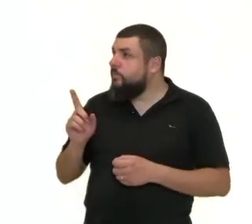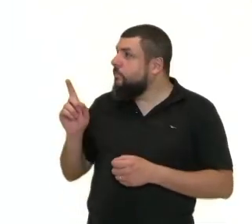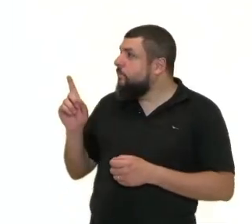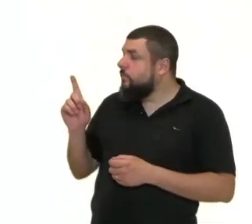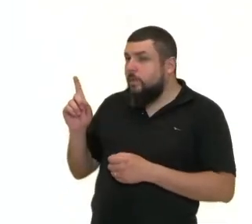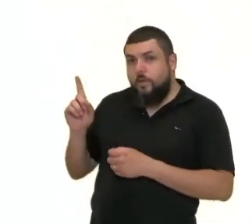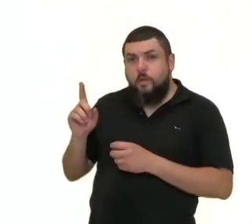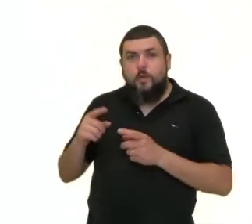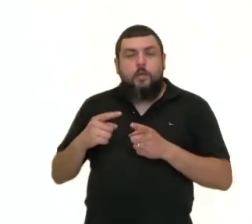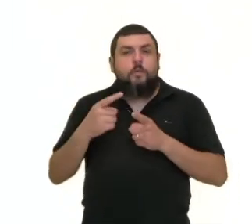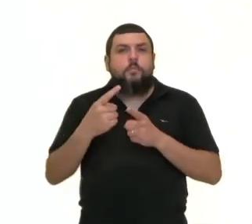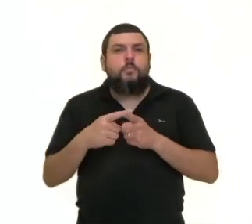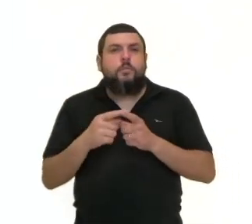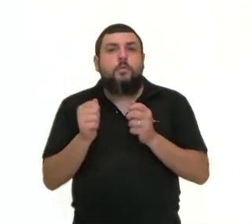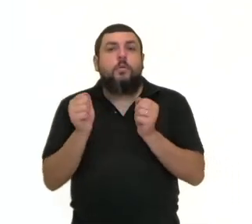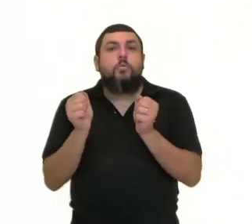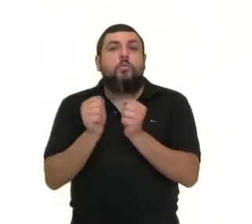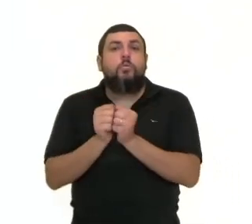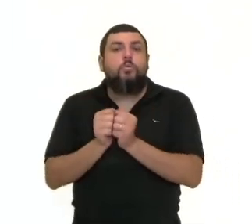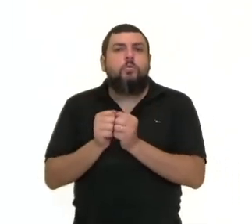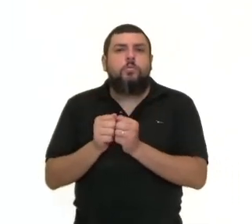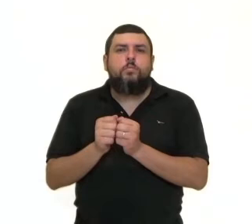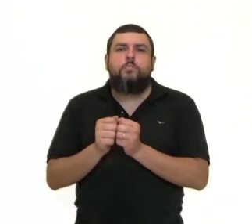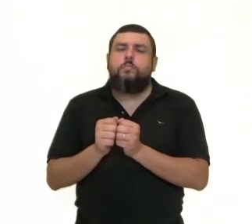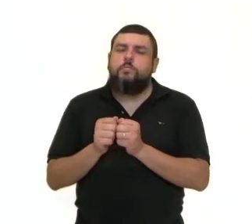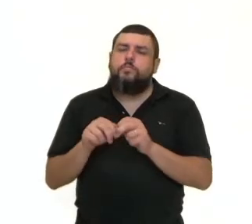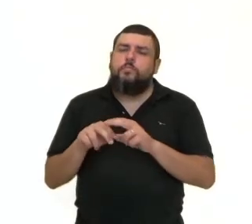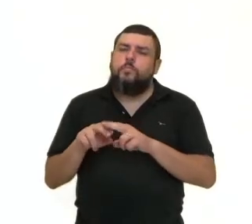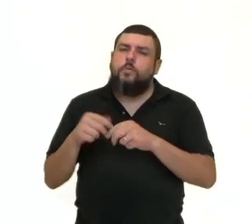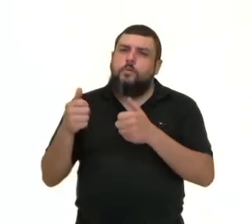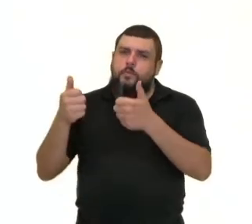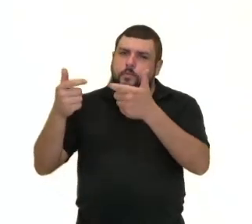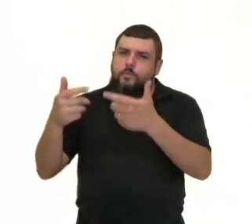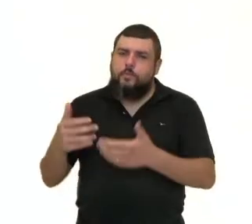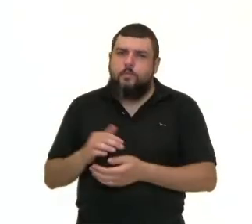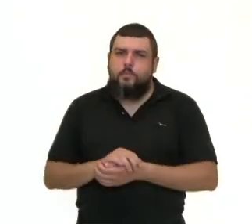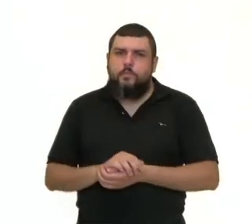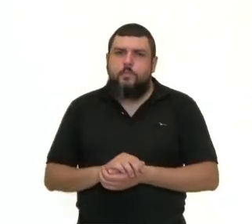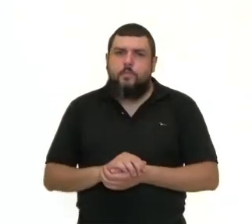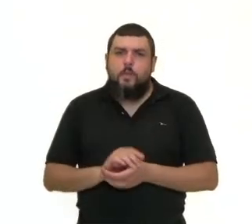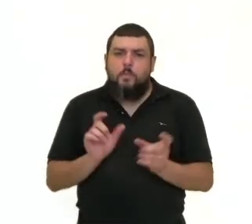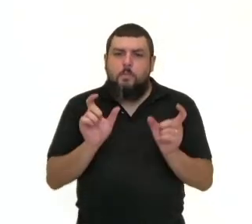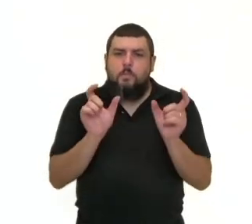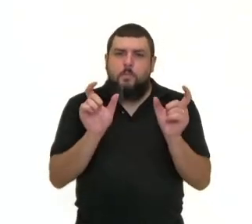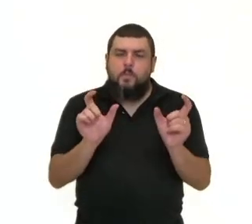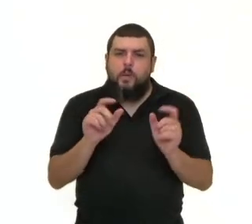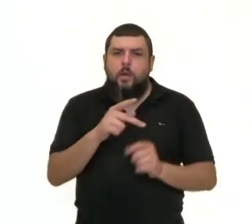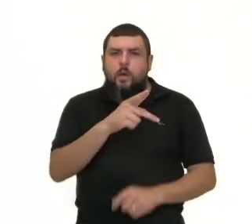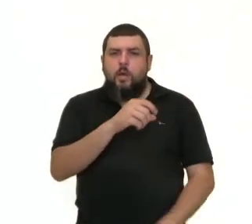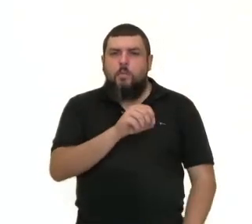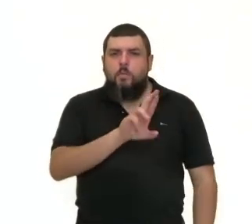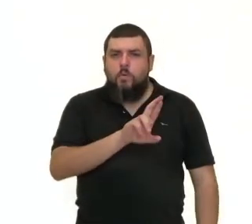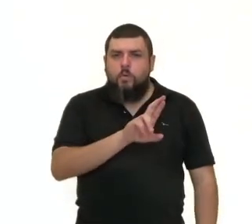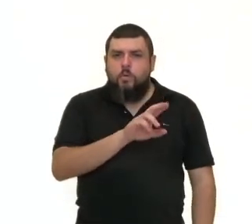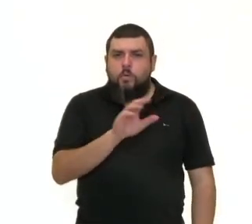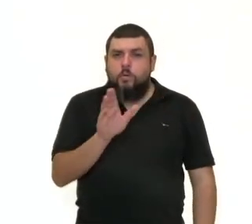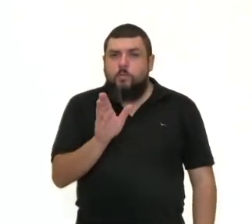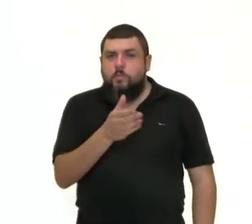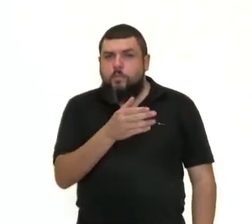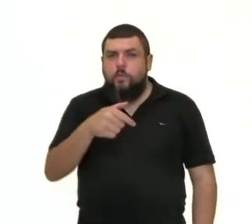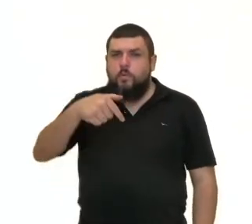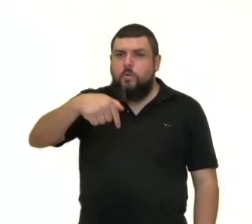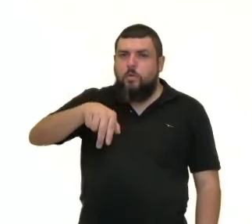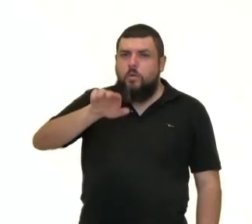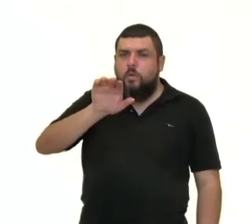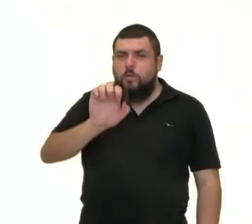está junto, porquê de explicação. Porque separado nós usamos em perguntas. Então, na explicativa,